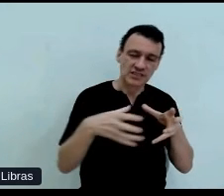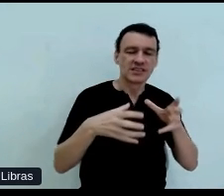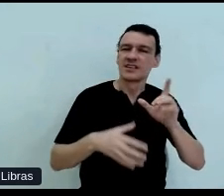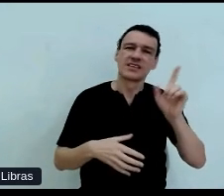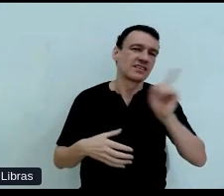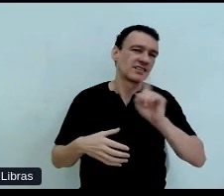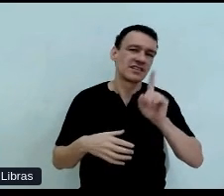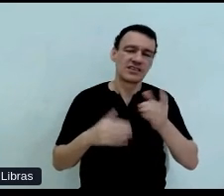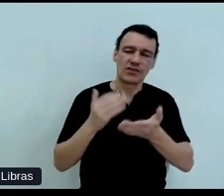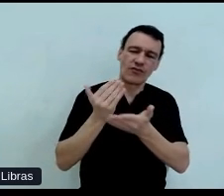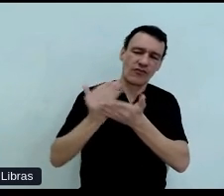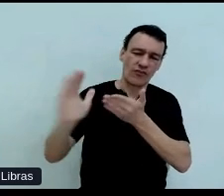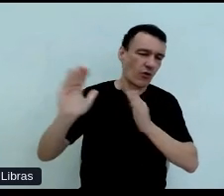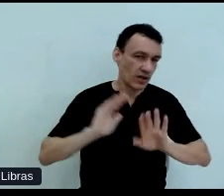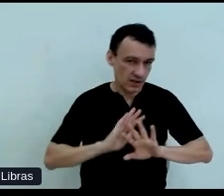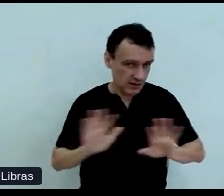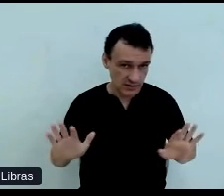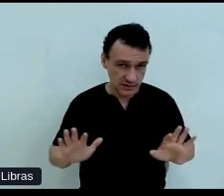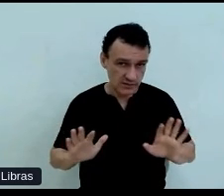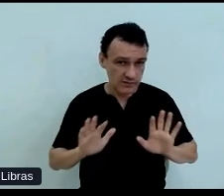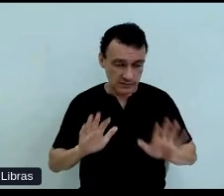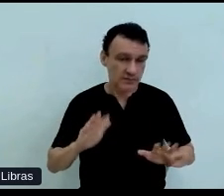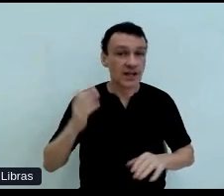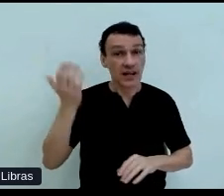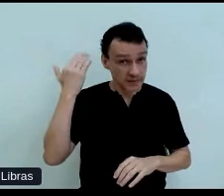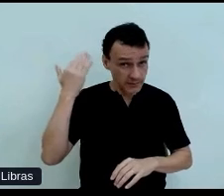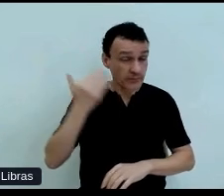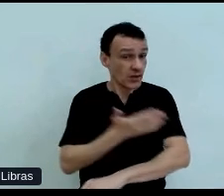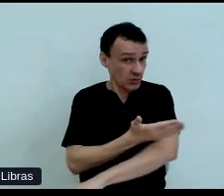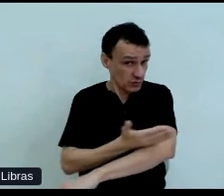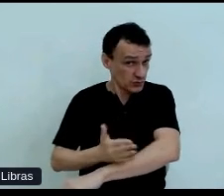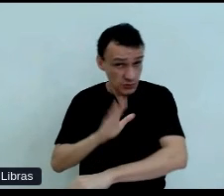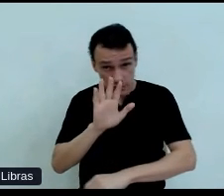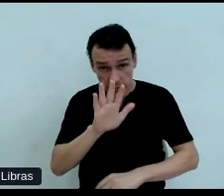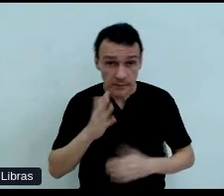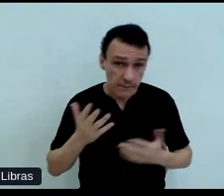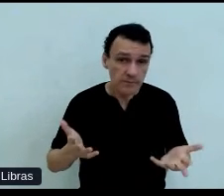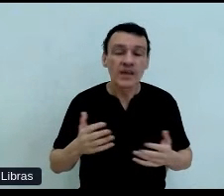a gente simplesmente deixava